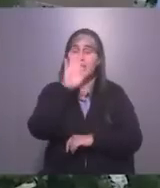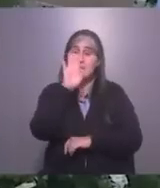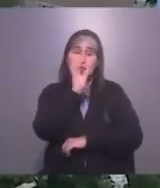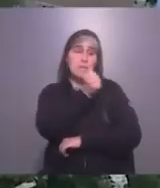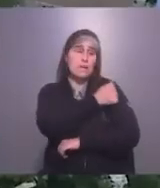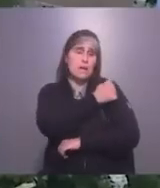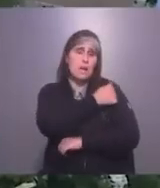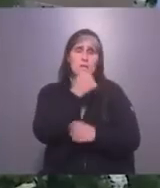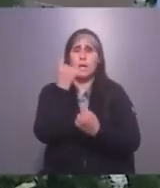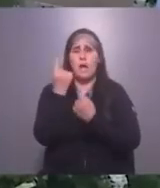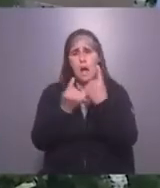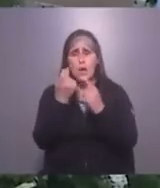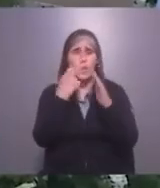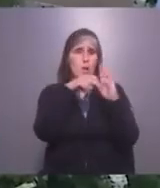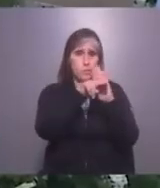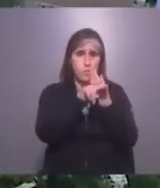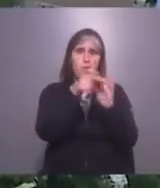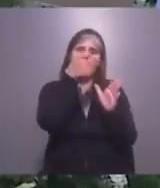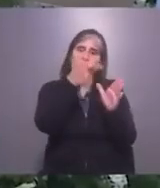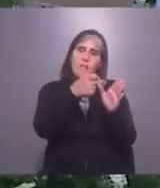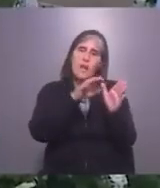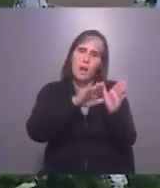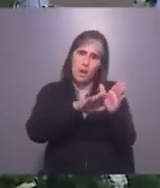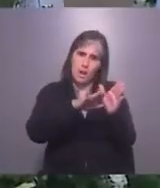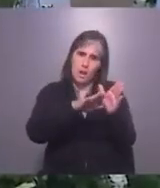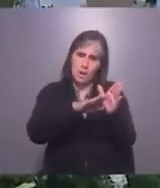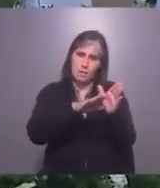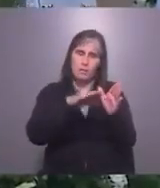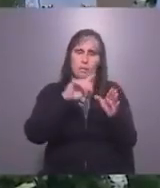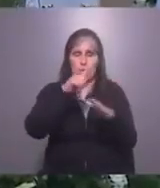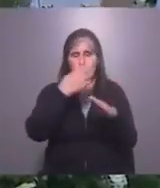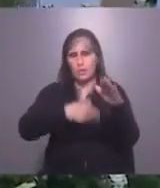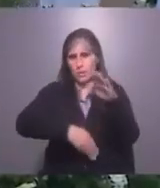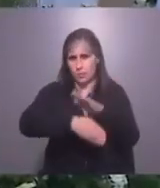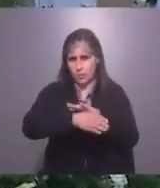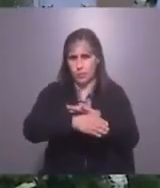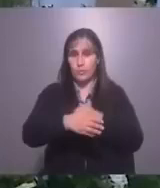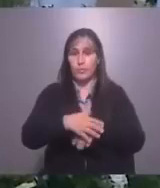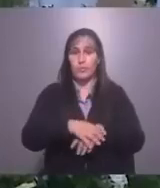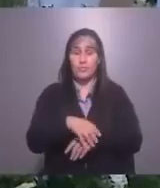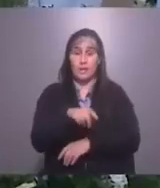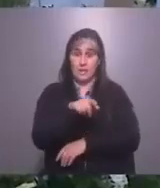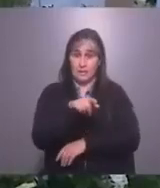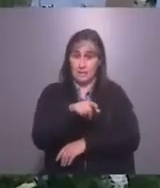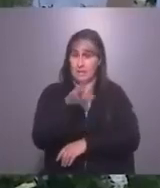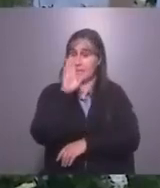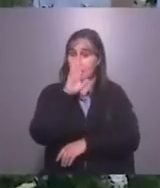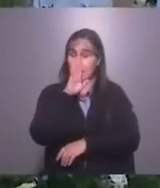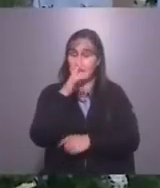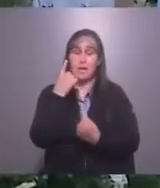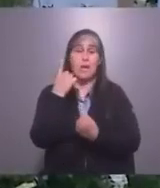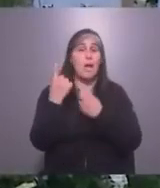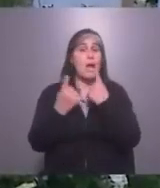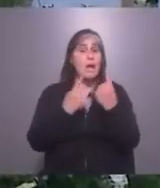casa, ficai nela até partirdes dali. E, se não fordes recebidos em